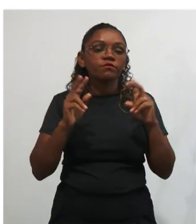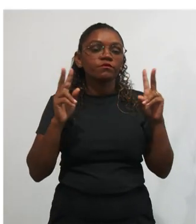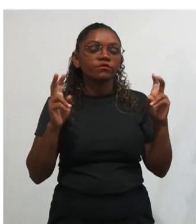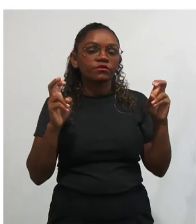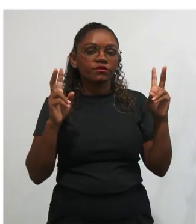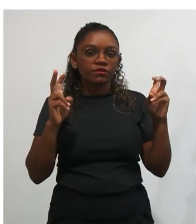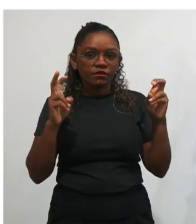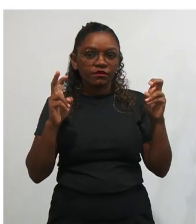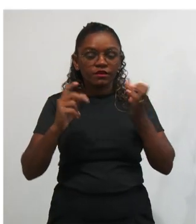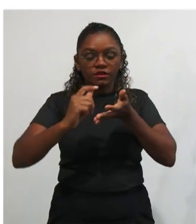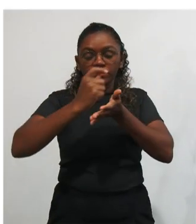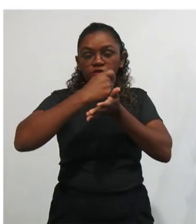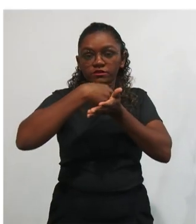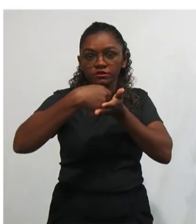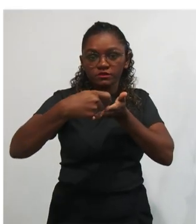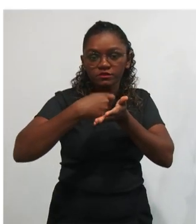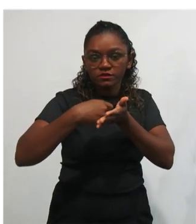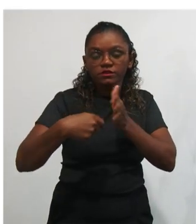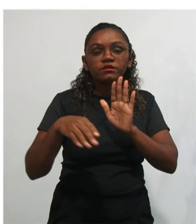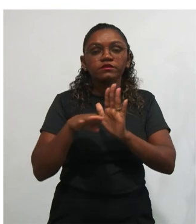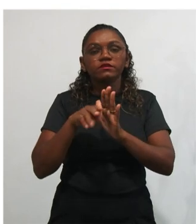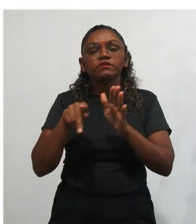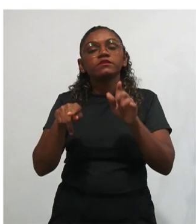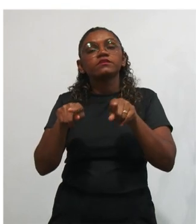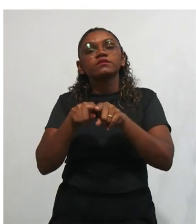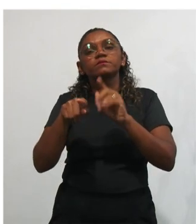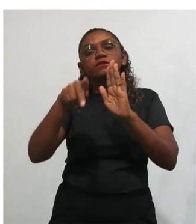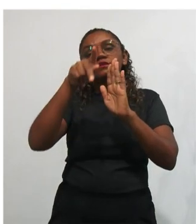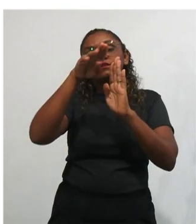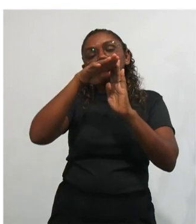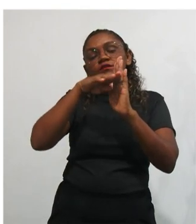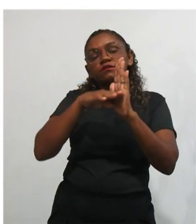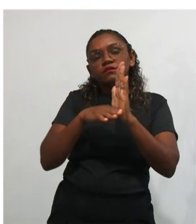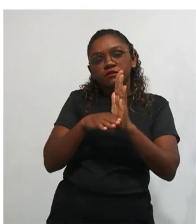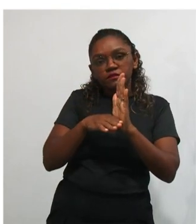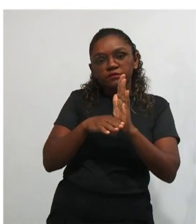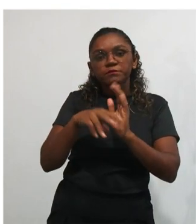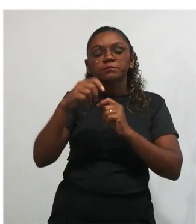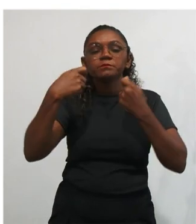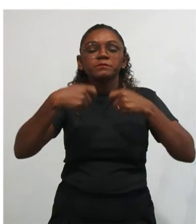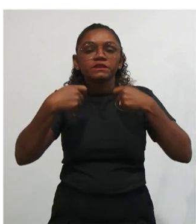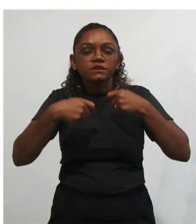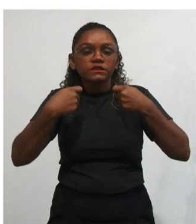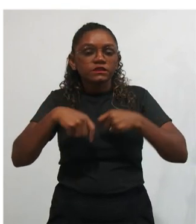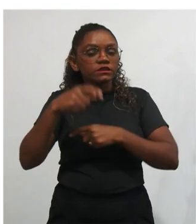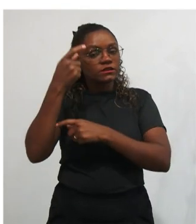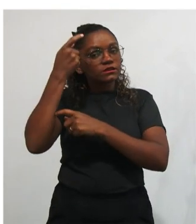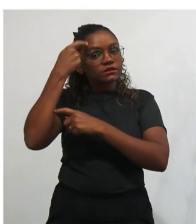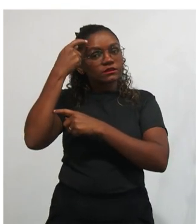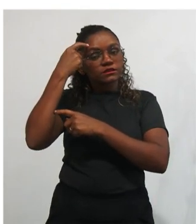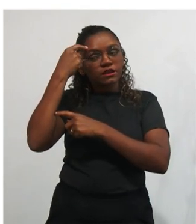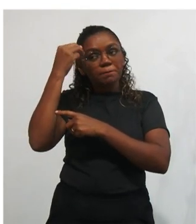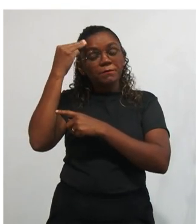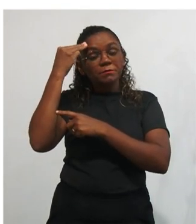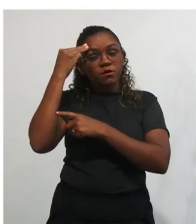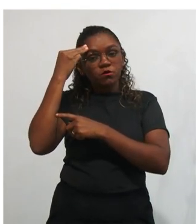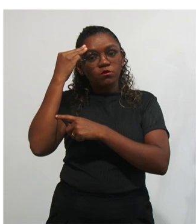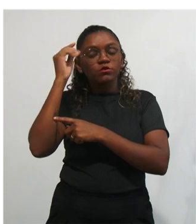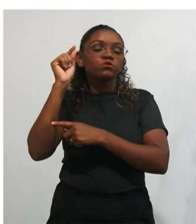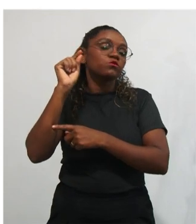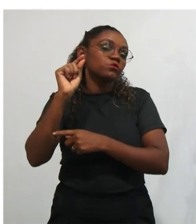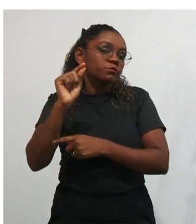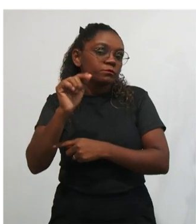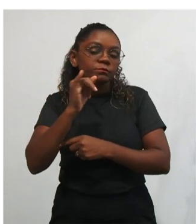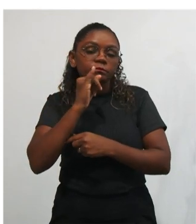pré-requisitos eu tenho que lembrar que a escrita ela ela precisa de uma integridade da memória O que que é isso eu tanto sou